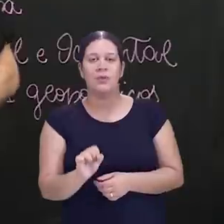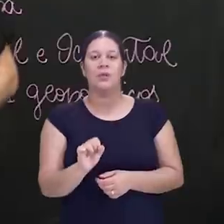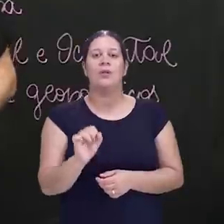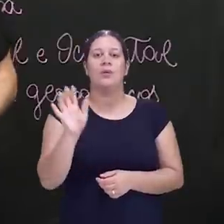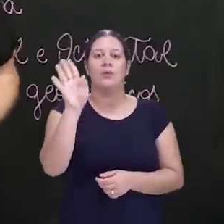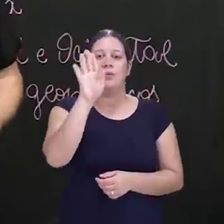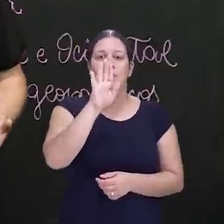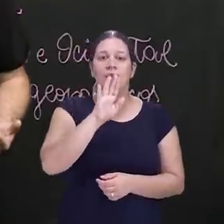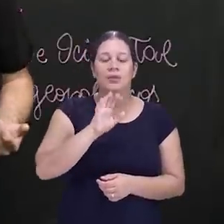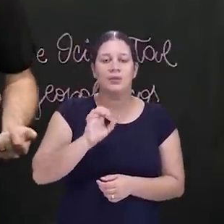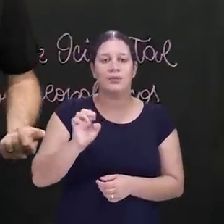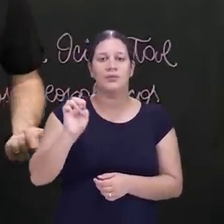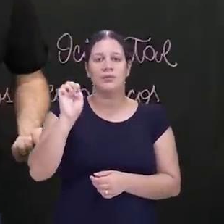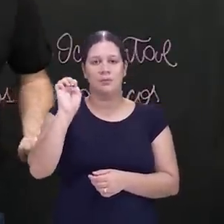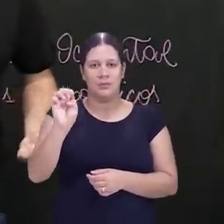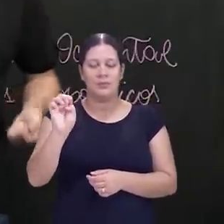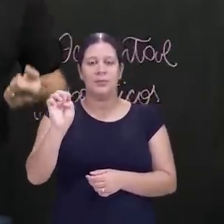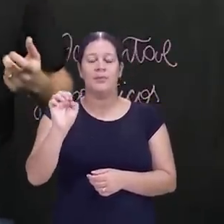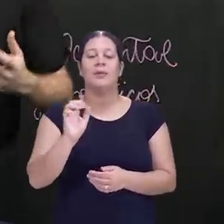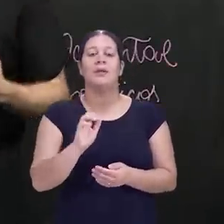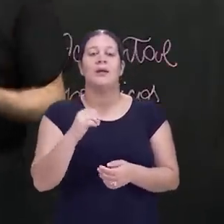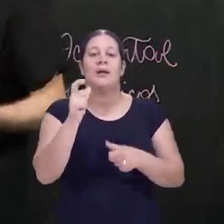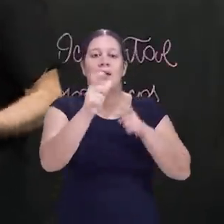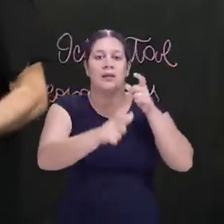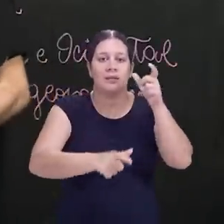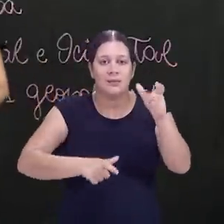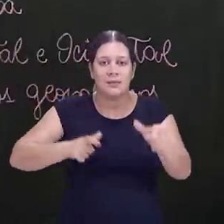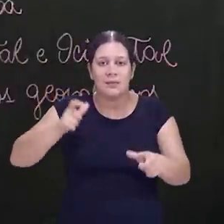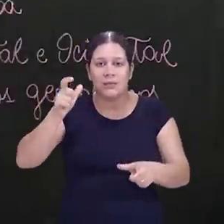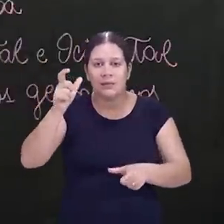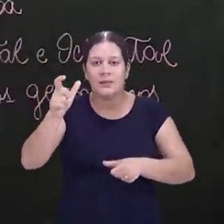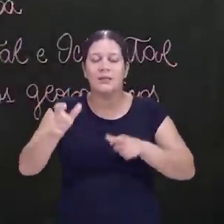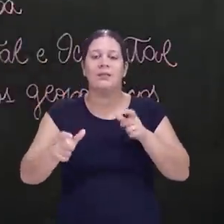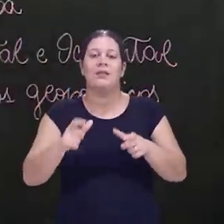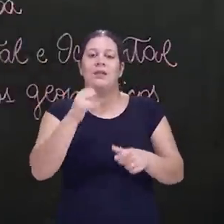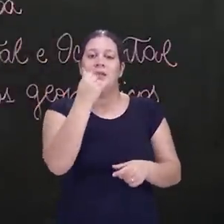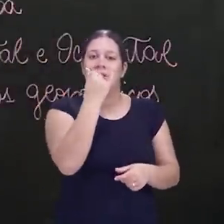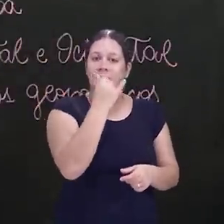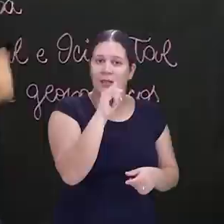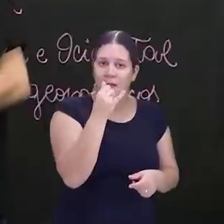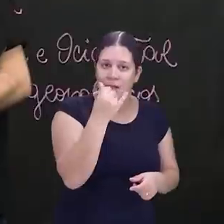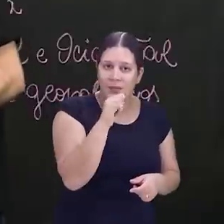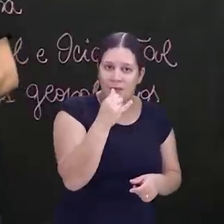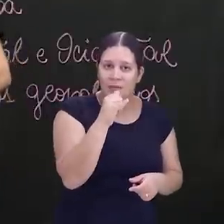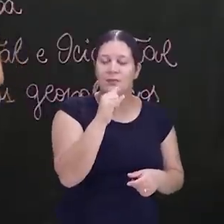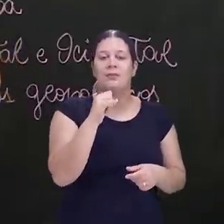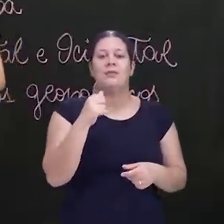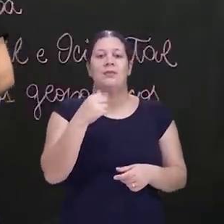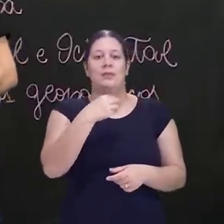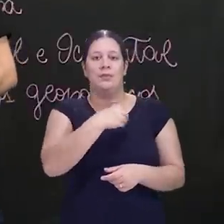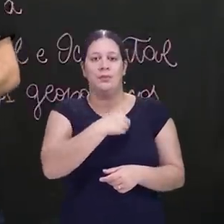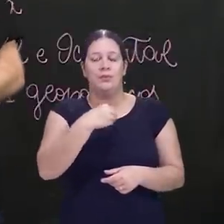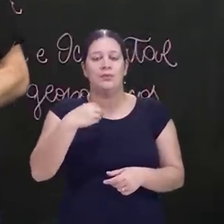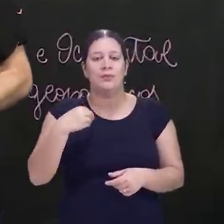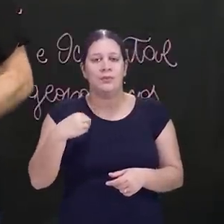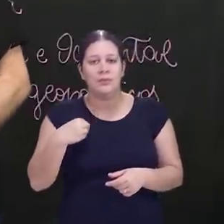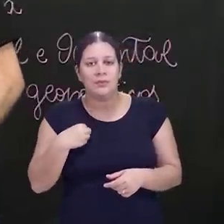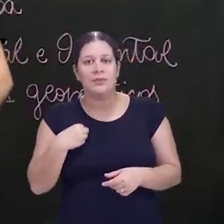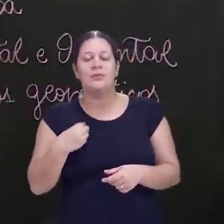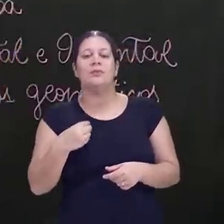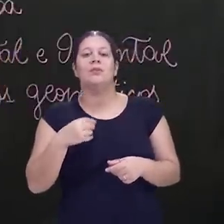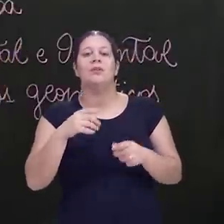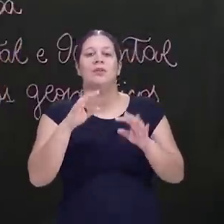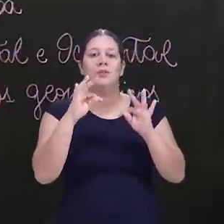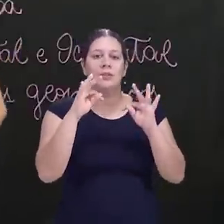então, a Europa Meridional, caracterizados pela Itália, pela Croácia, pela Bósnia,